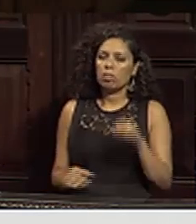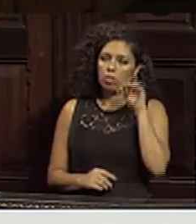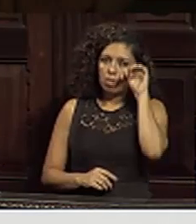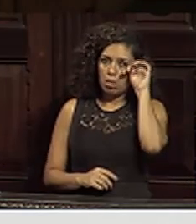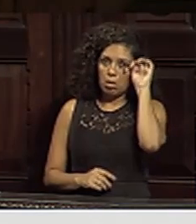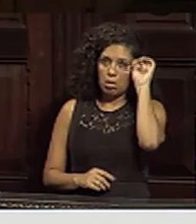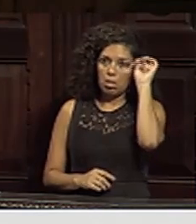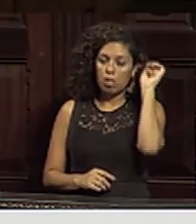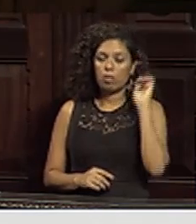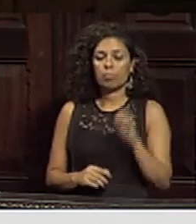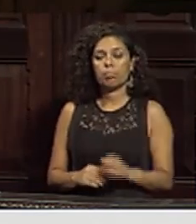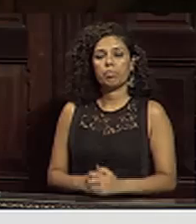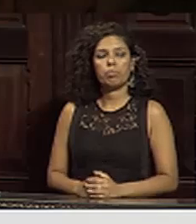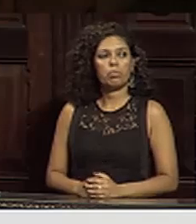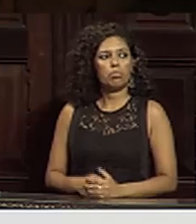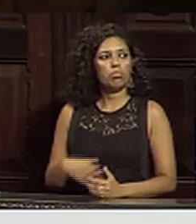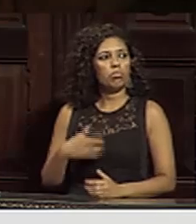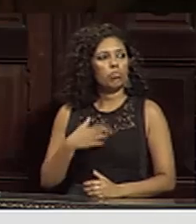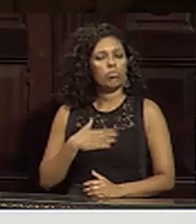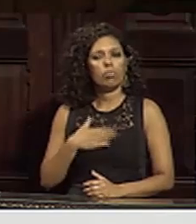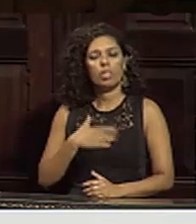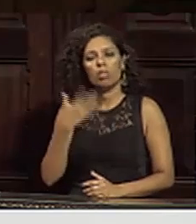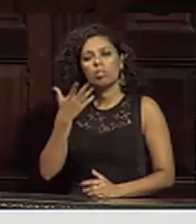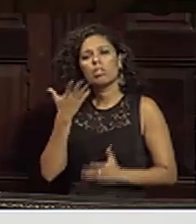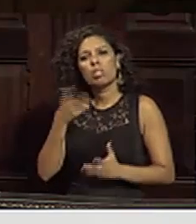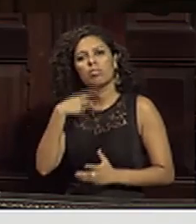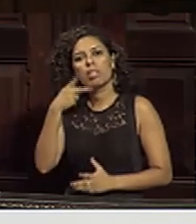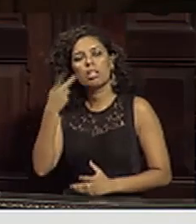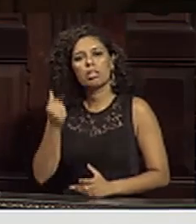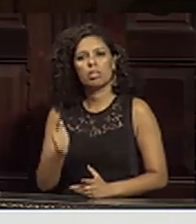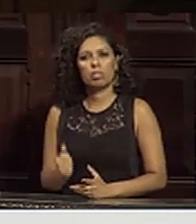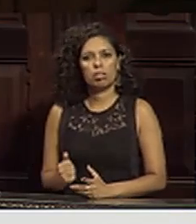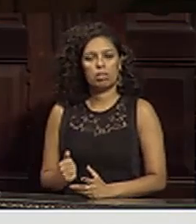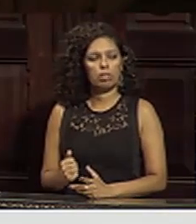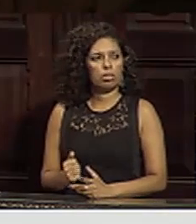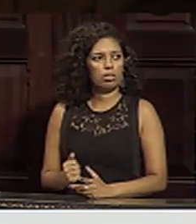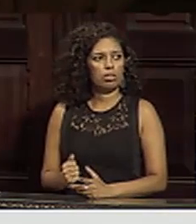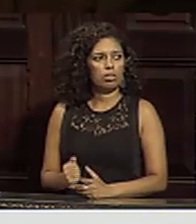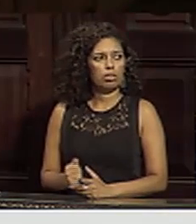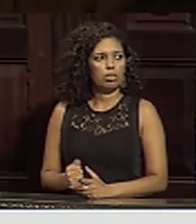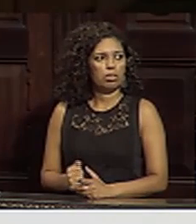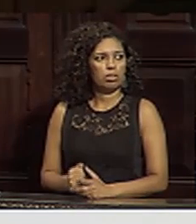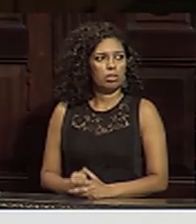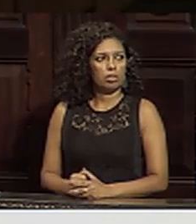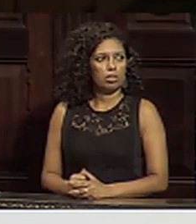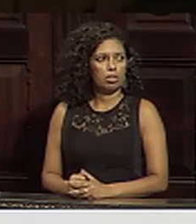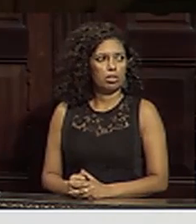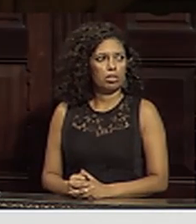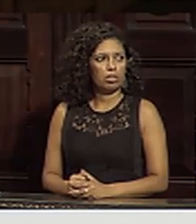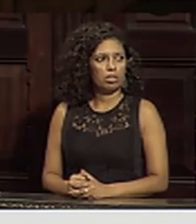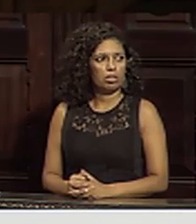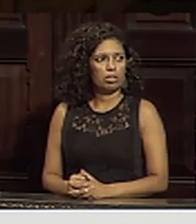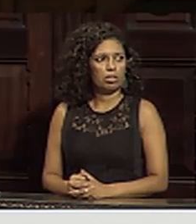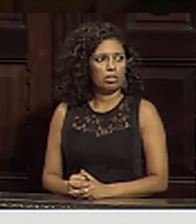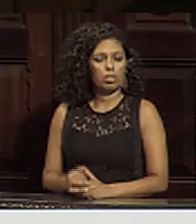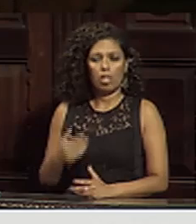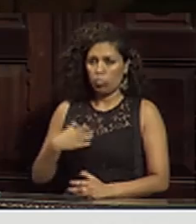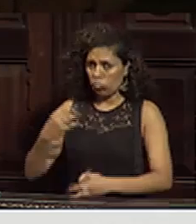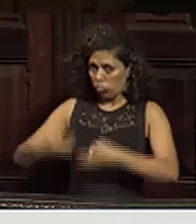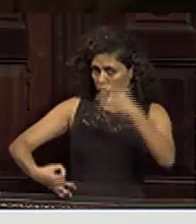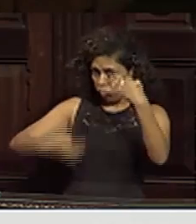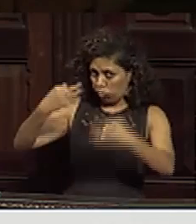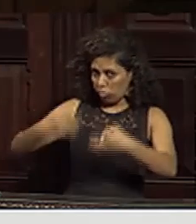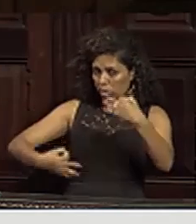eu queria dizer que eu como não sou